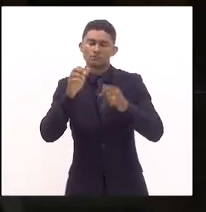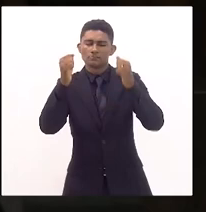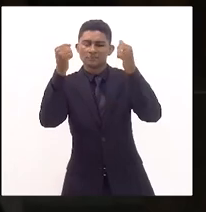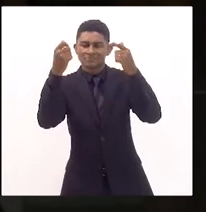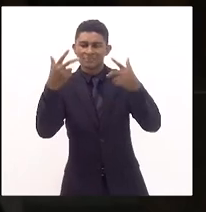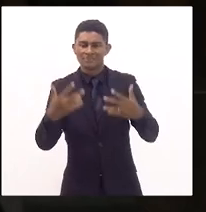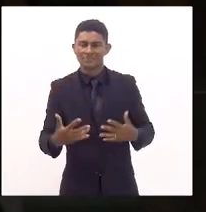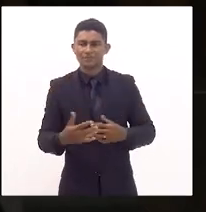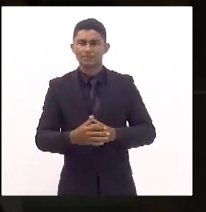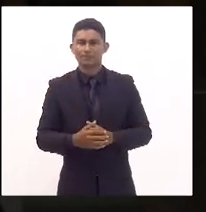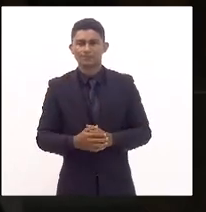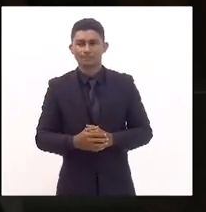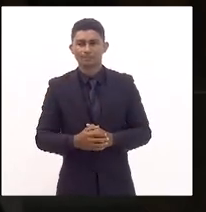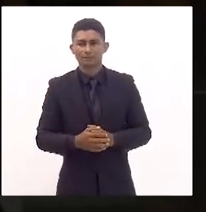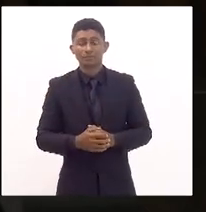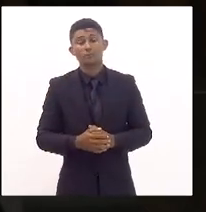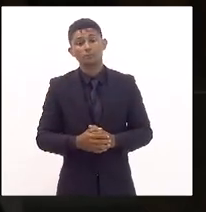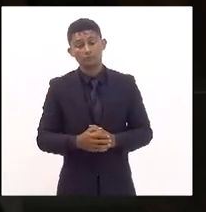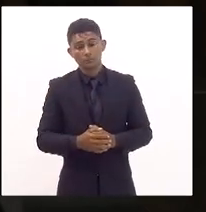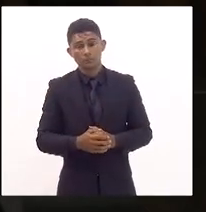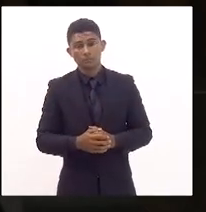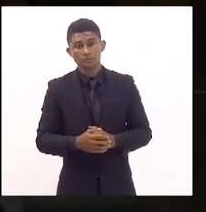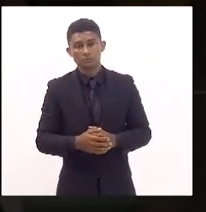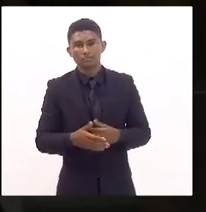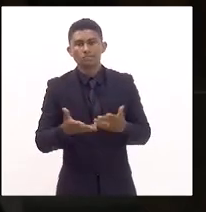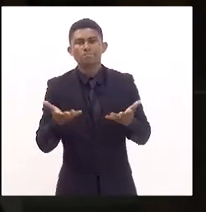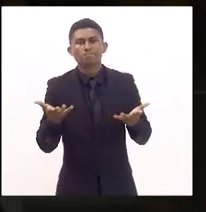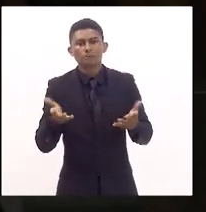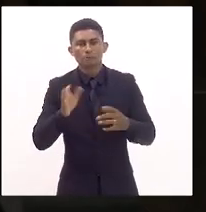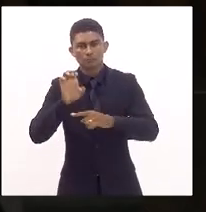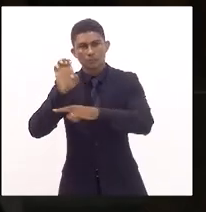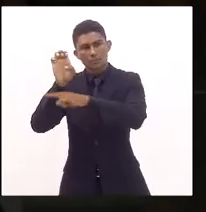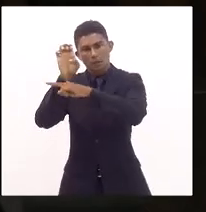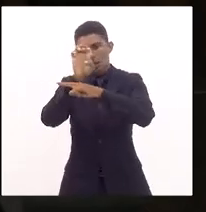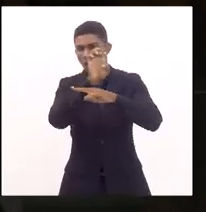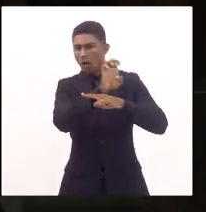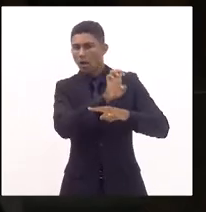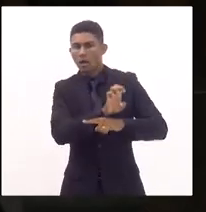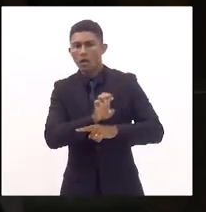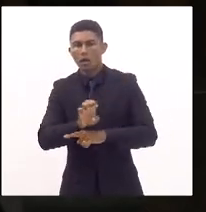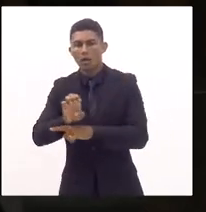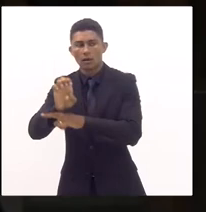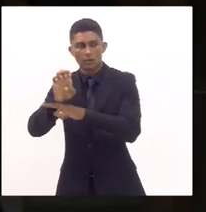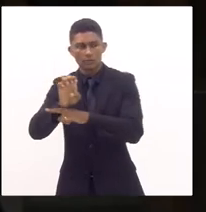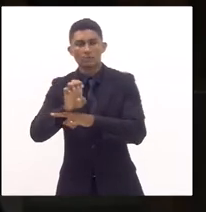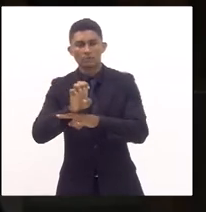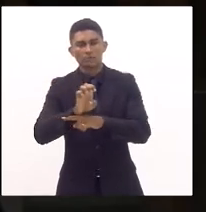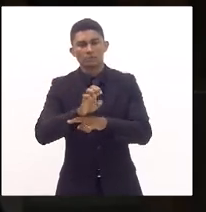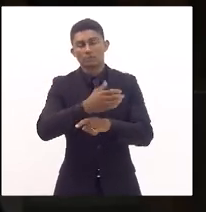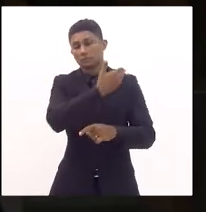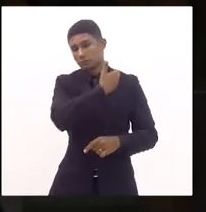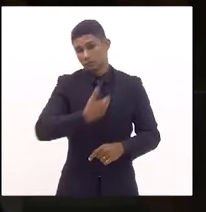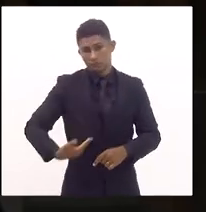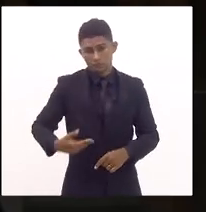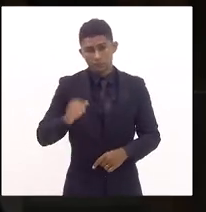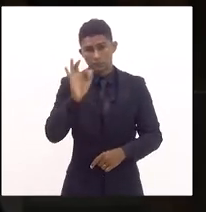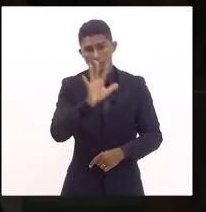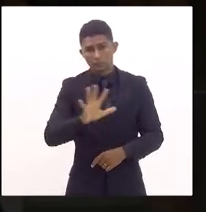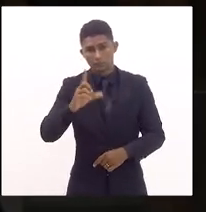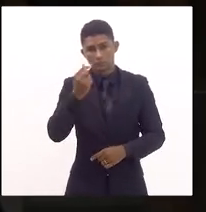Carneiro, as compensações que os estados teriam seriam por 6 meses.